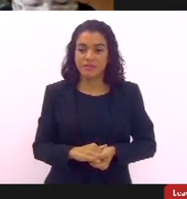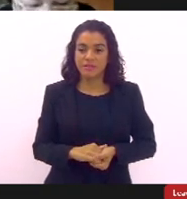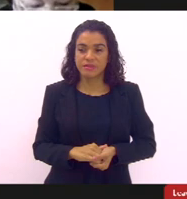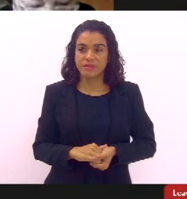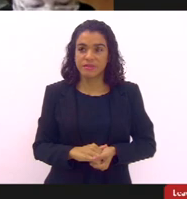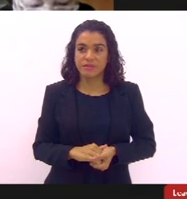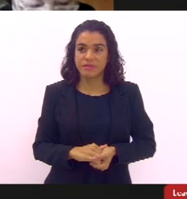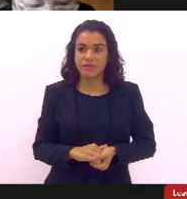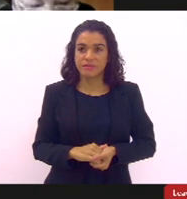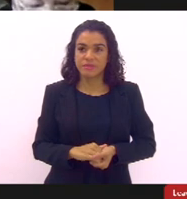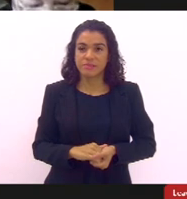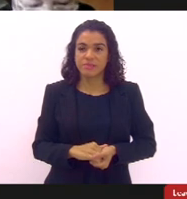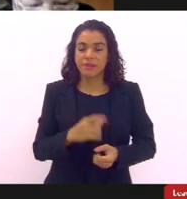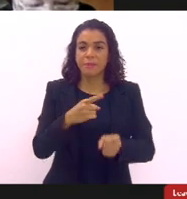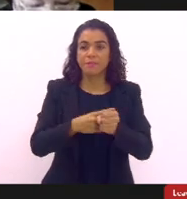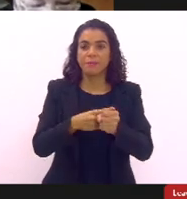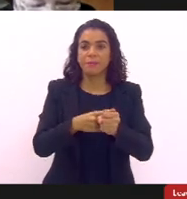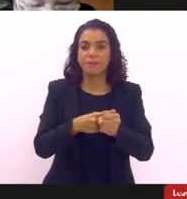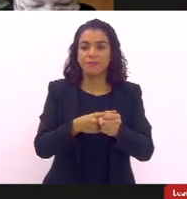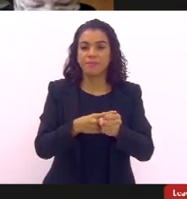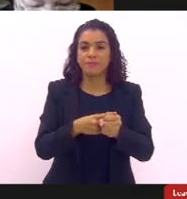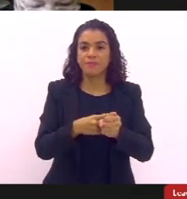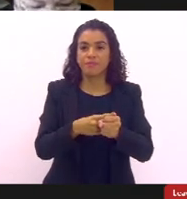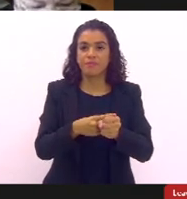Está sem som, doutor Mário? Tá.